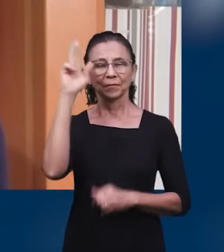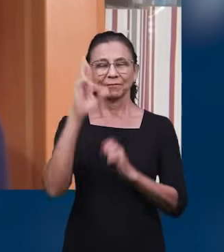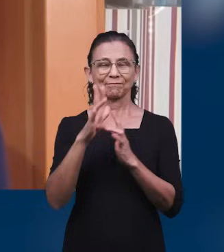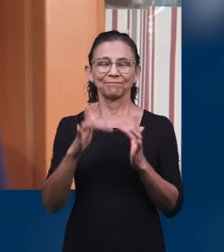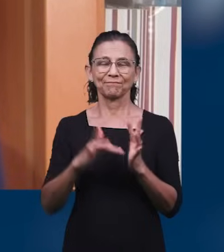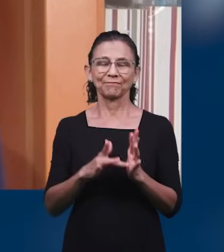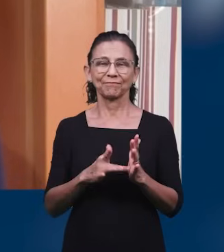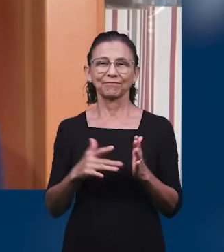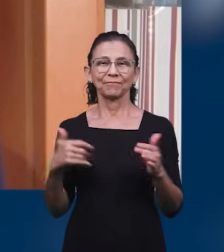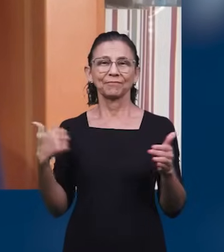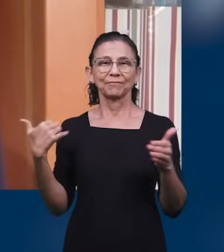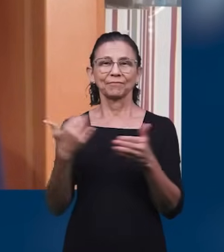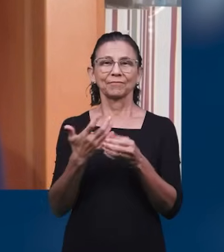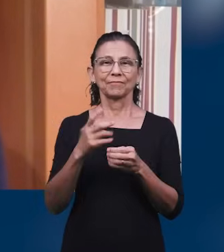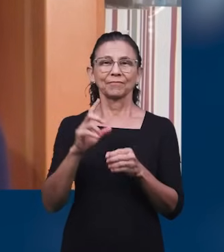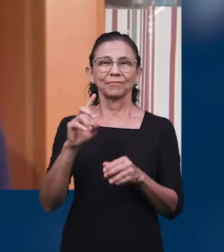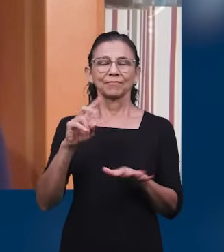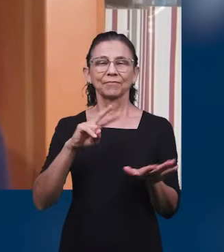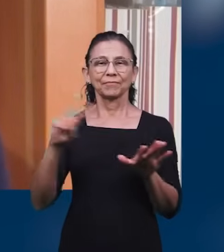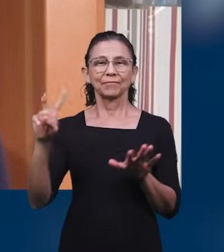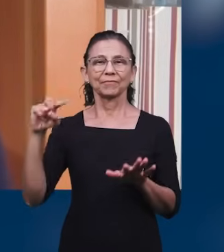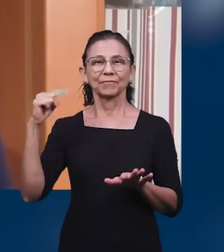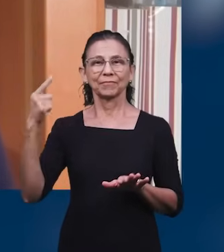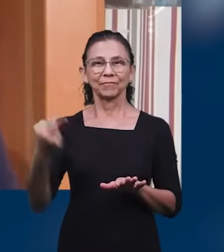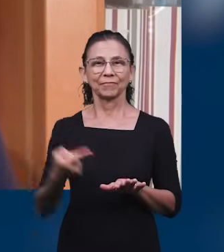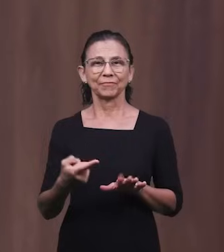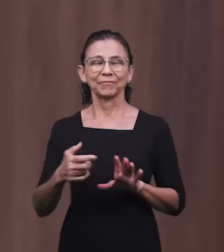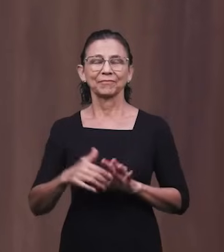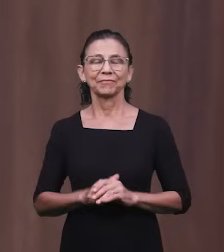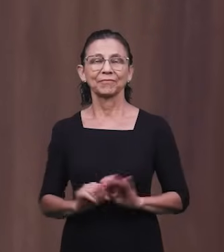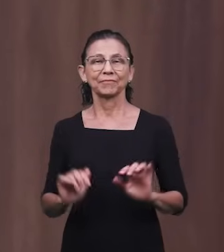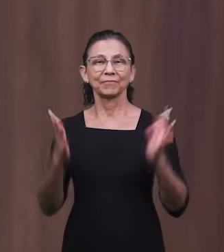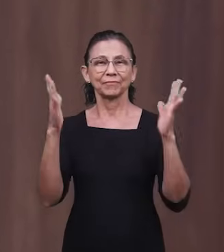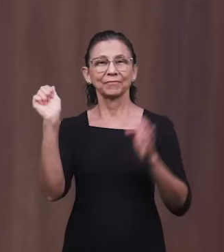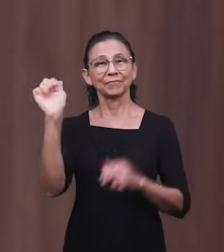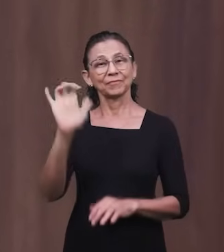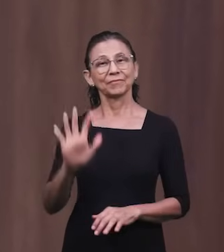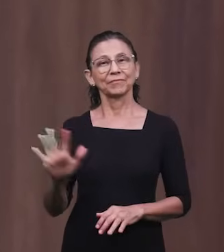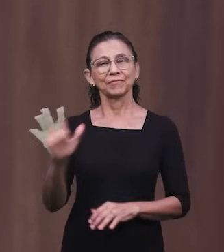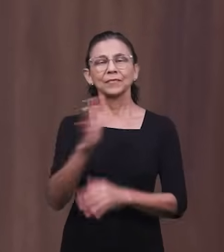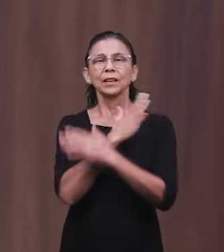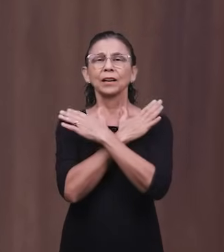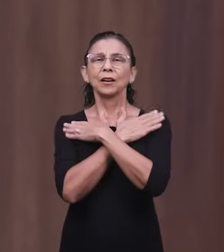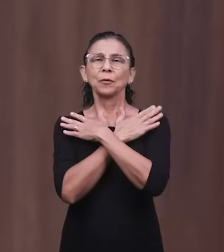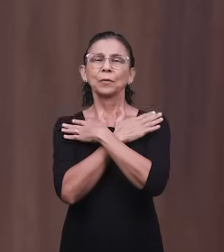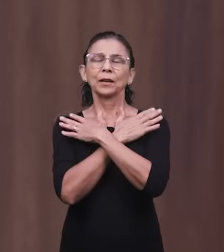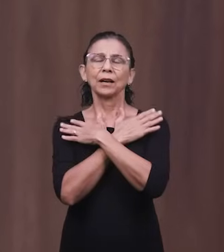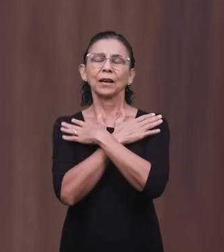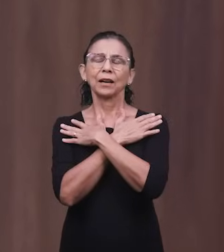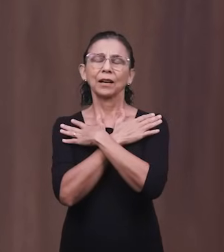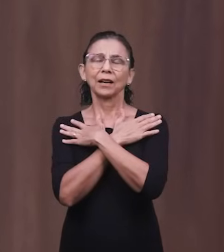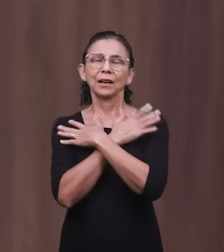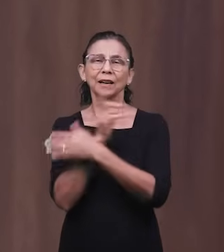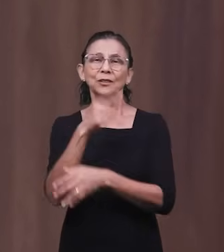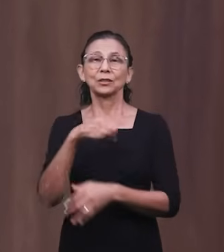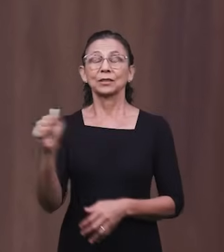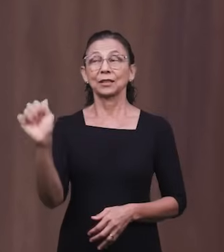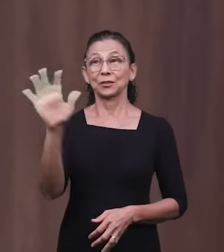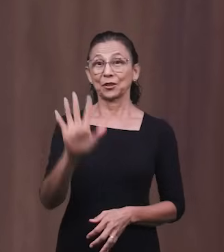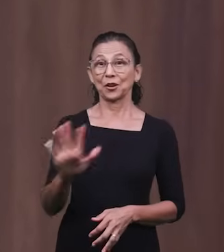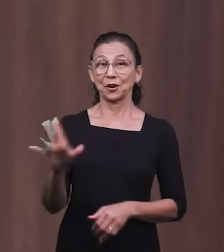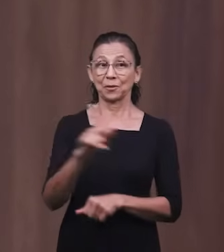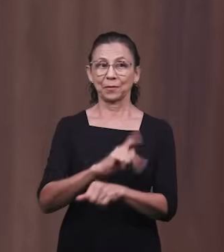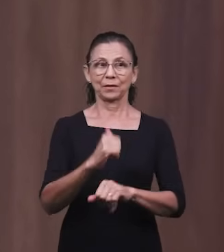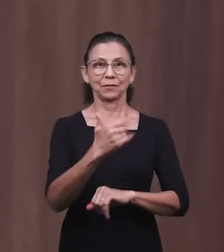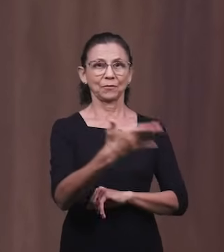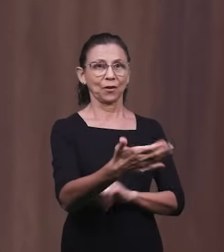todos e até a próxima semana com mais eventos da Europa. Obrigado, Rebeca. Um abraço a todos mais uma vez aí na Europa, os irmãos do exterior